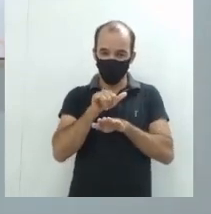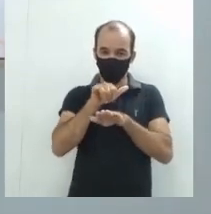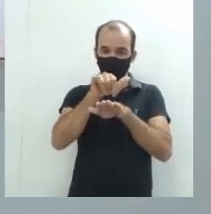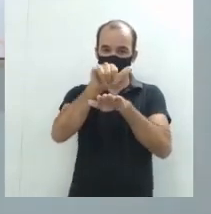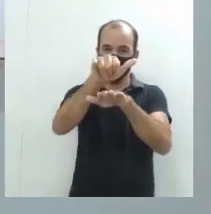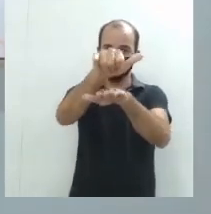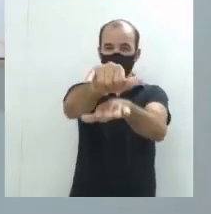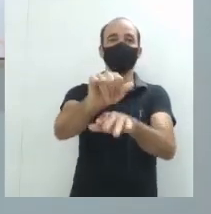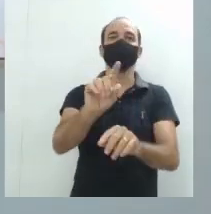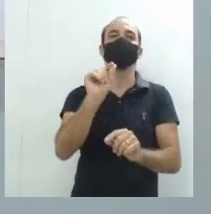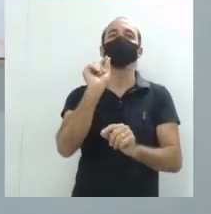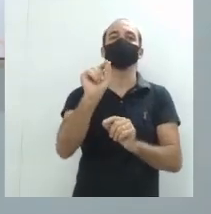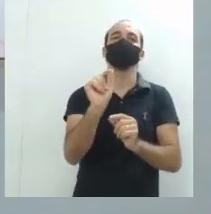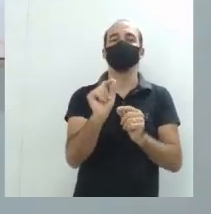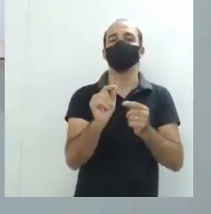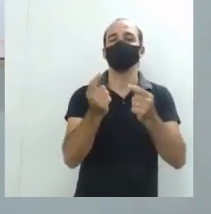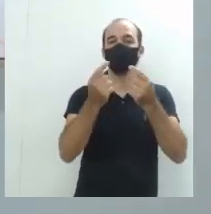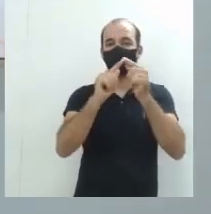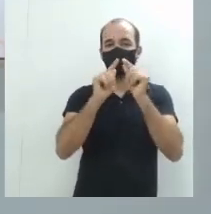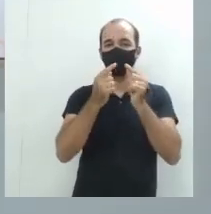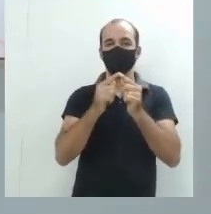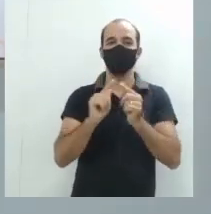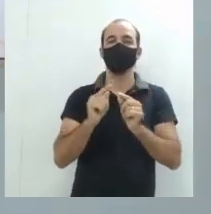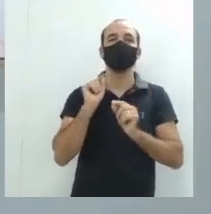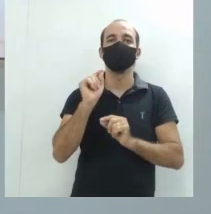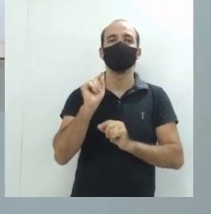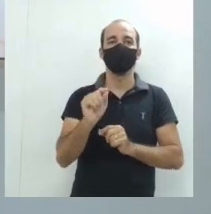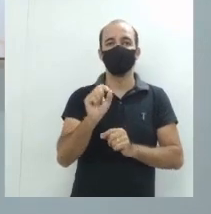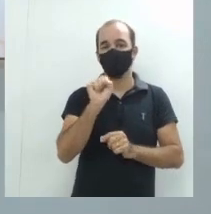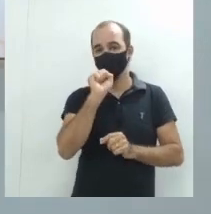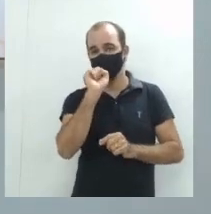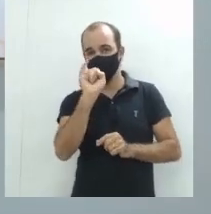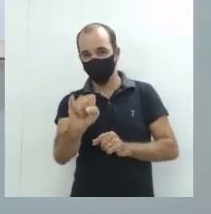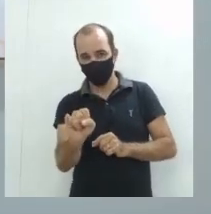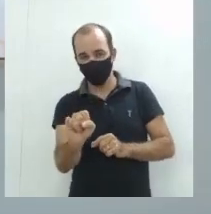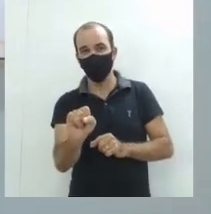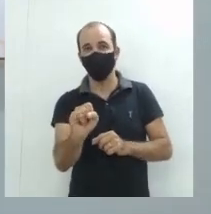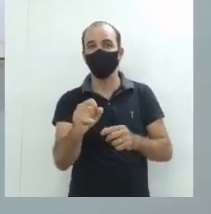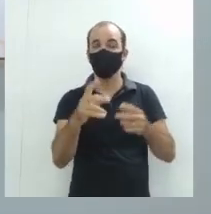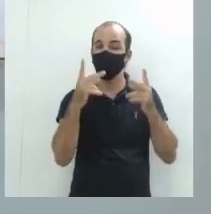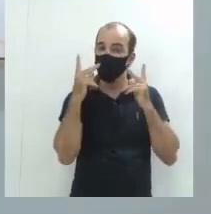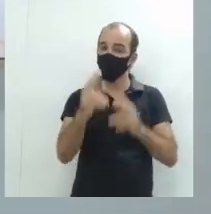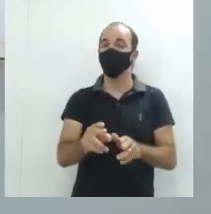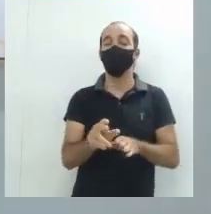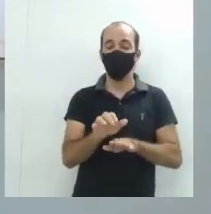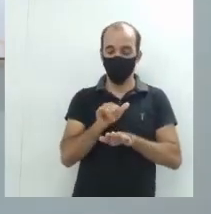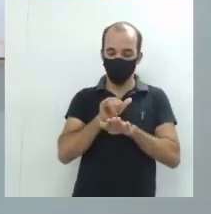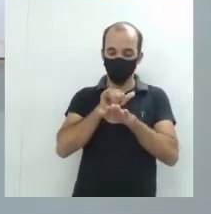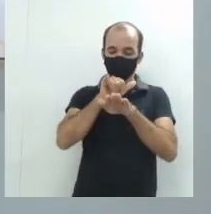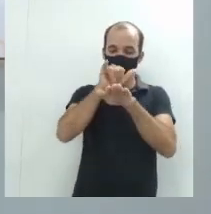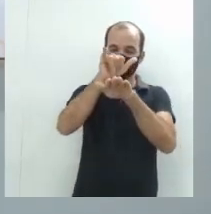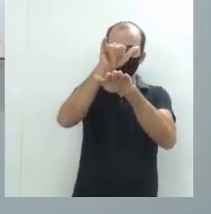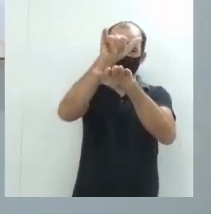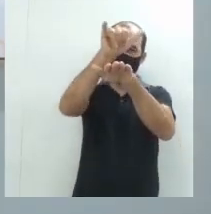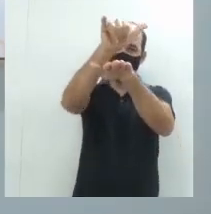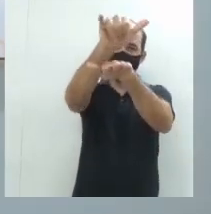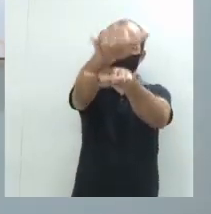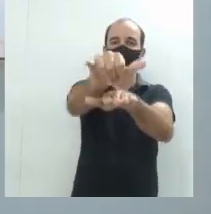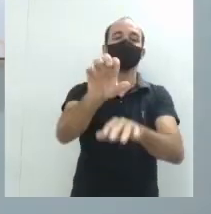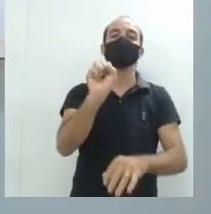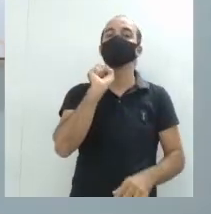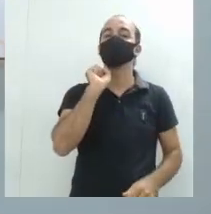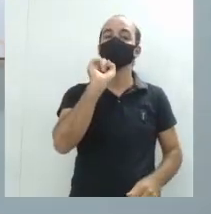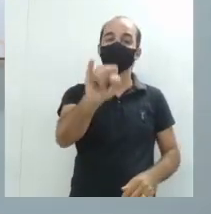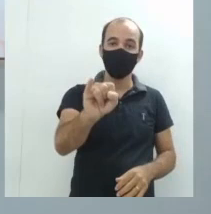numa única condição. O vetor deslocamento só será igual ao deslocamento escalar se